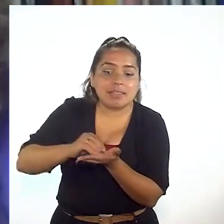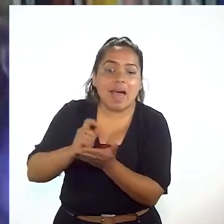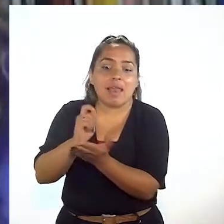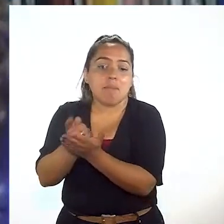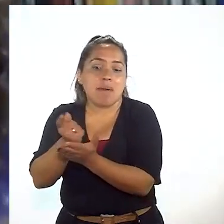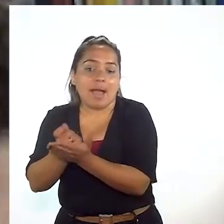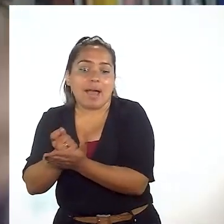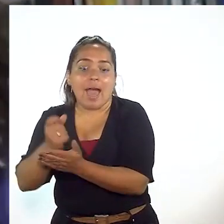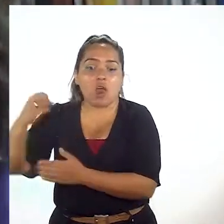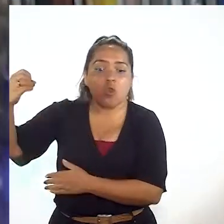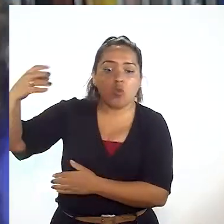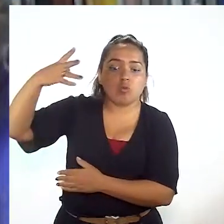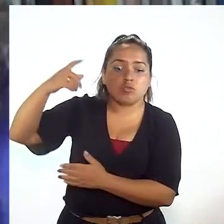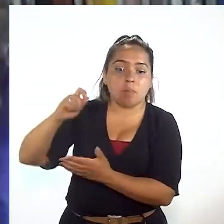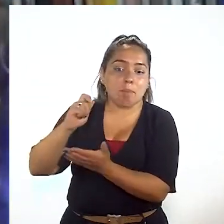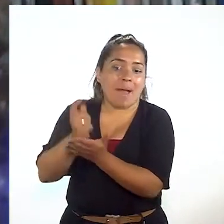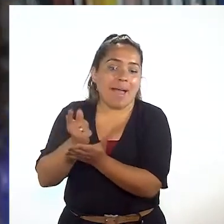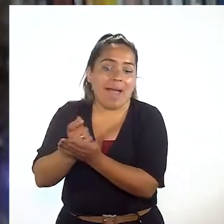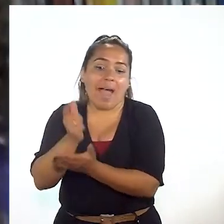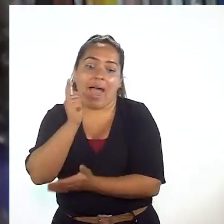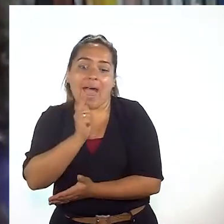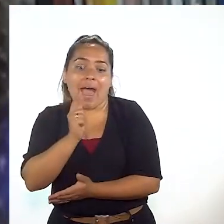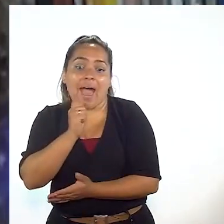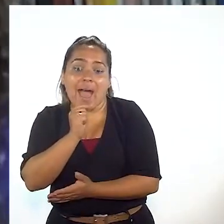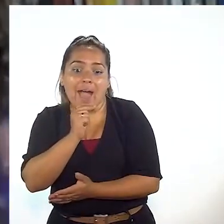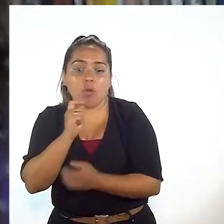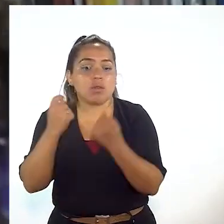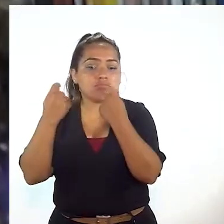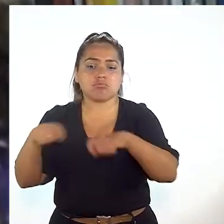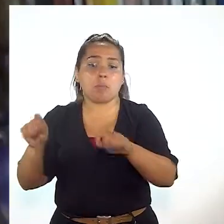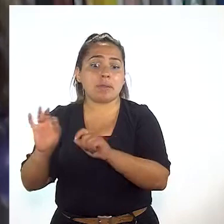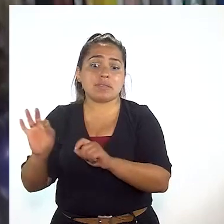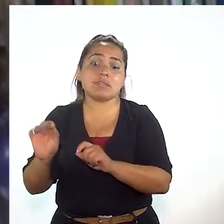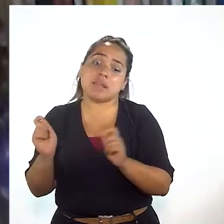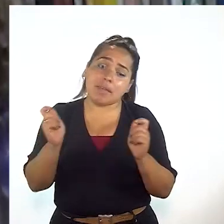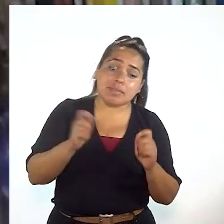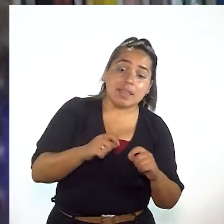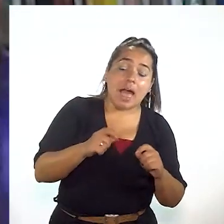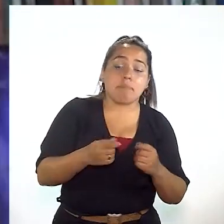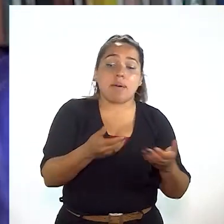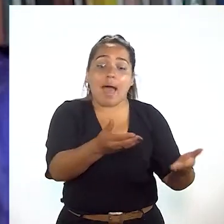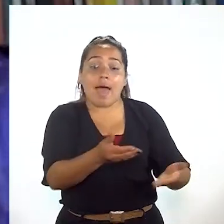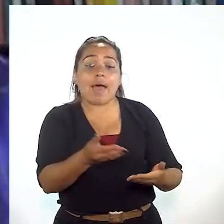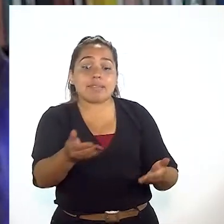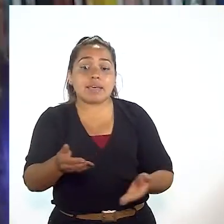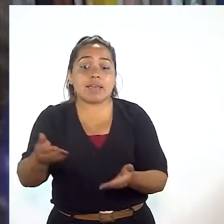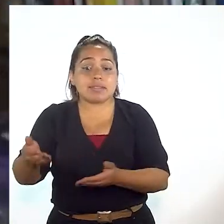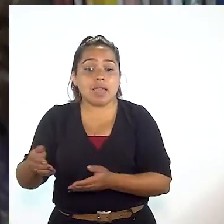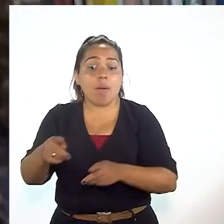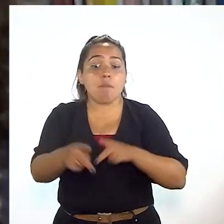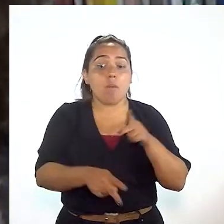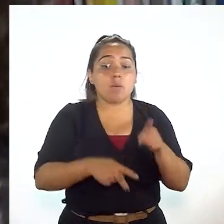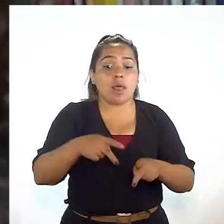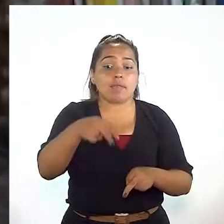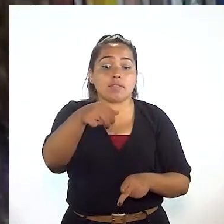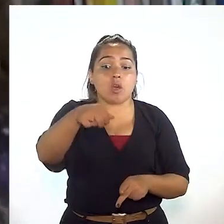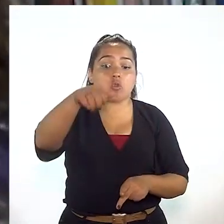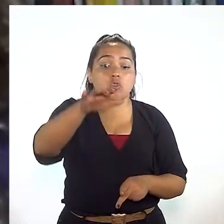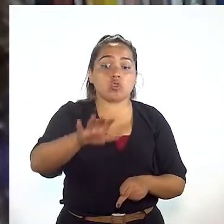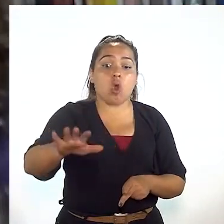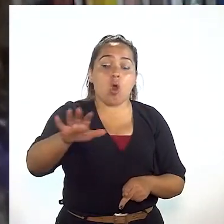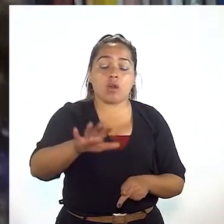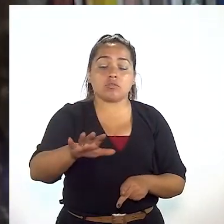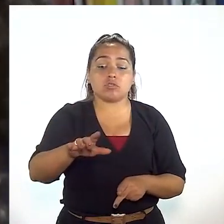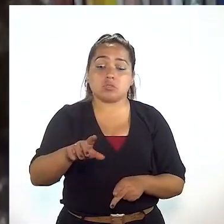de água, luz, iluminação, de secretária, de nada. Ele tem esse espaço que ele pode atender a população aqui da